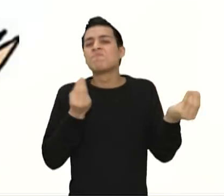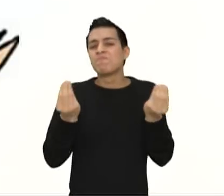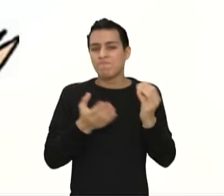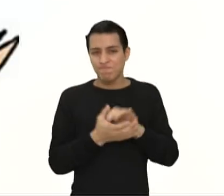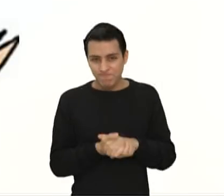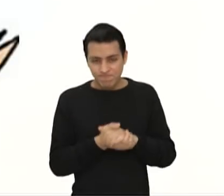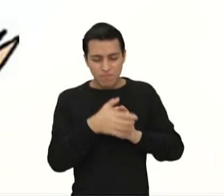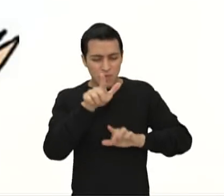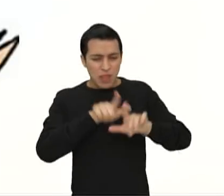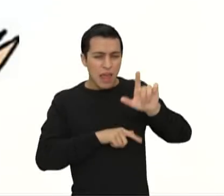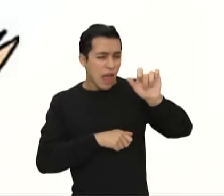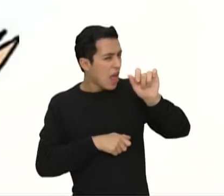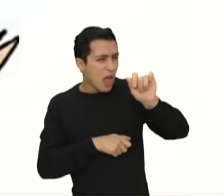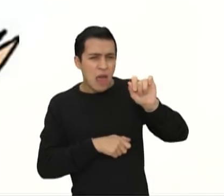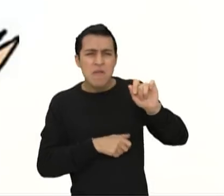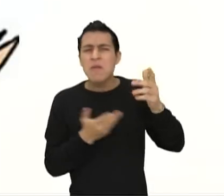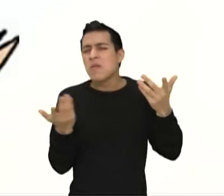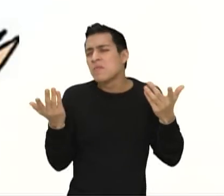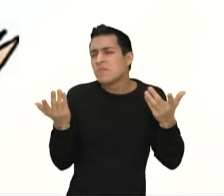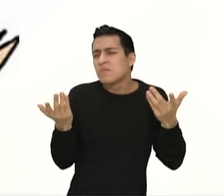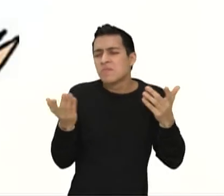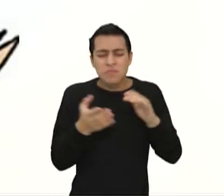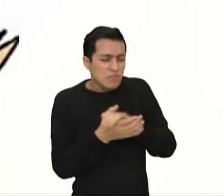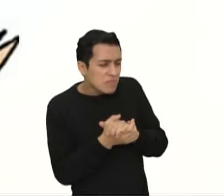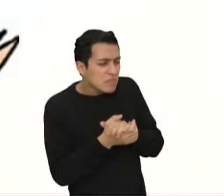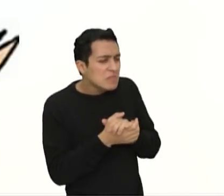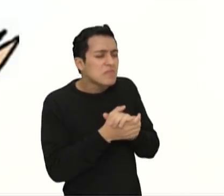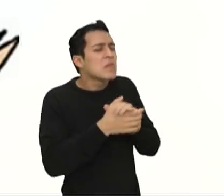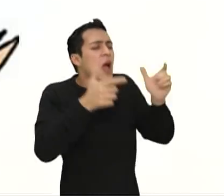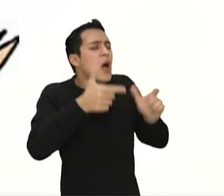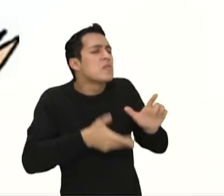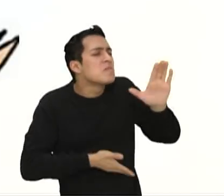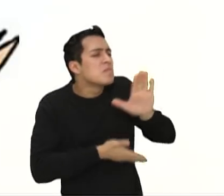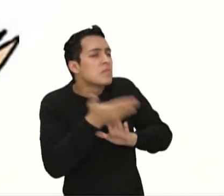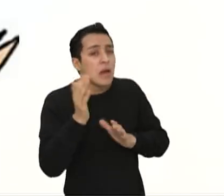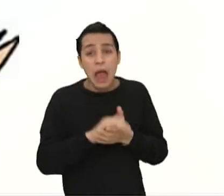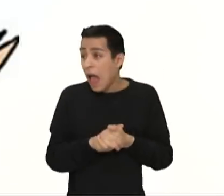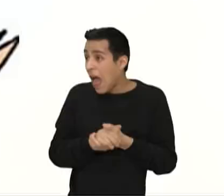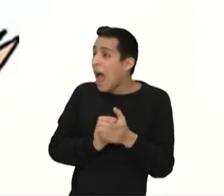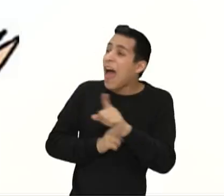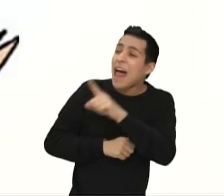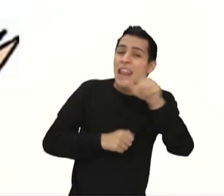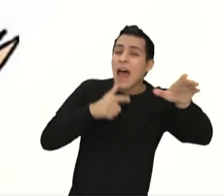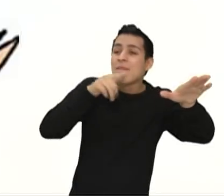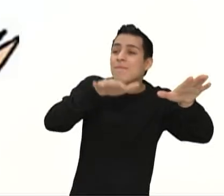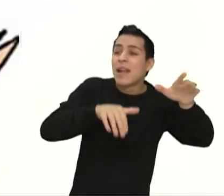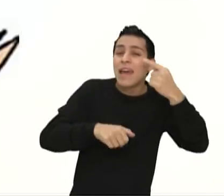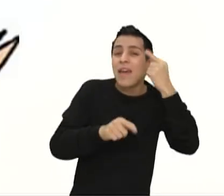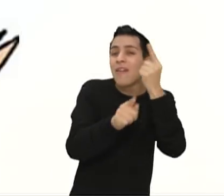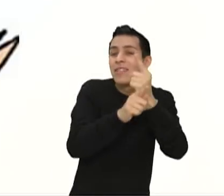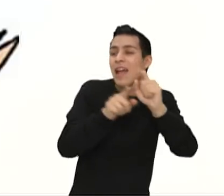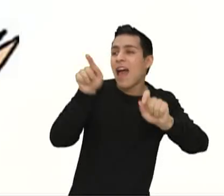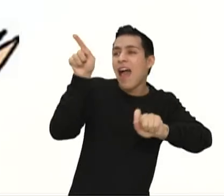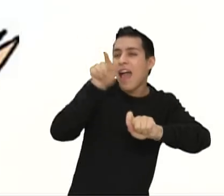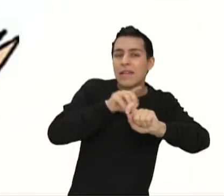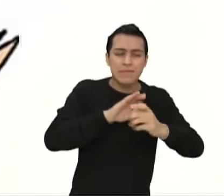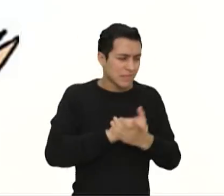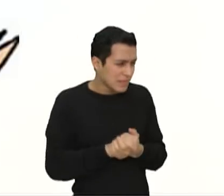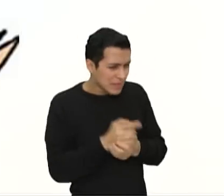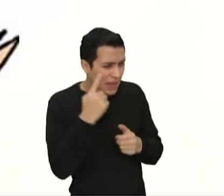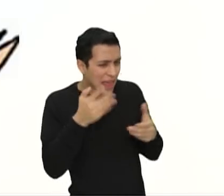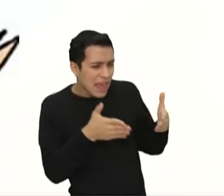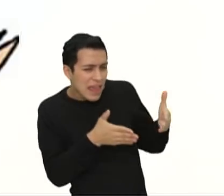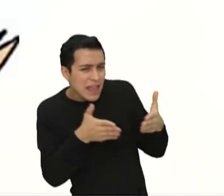Letra A. Aonde você vai? À praia, vou ver a crase. Este é o caminho